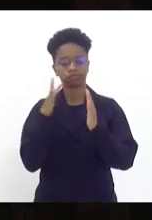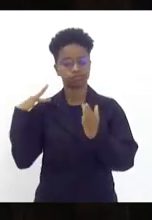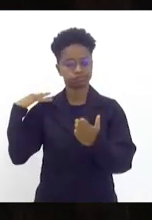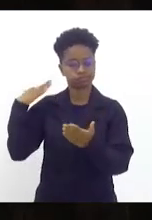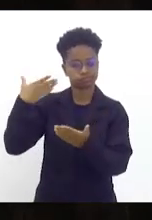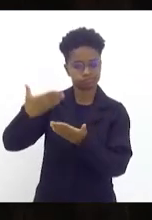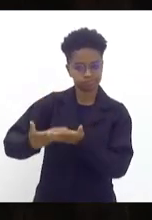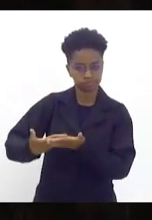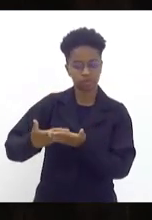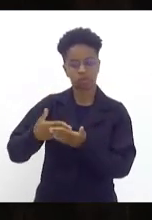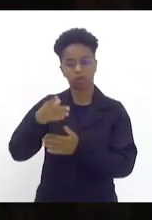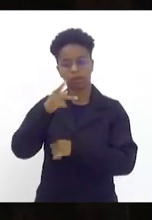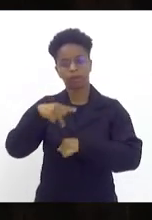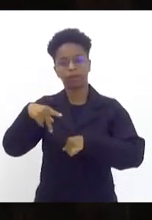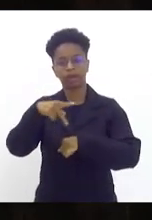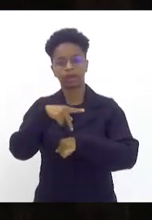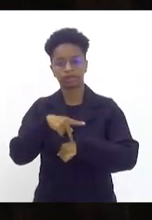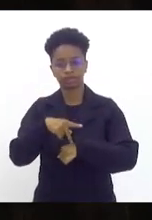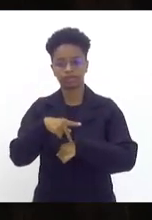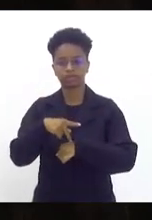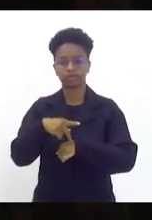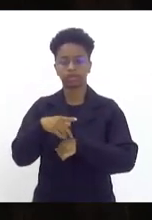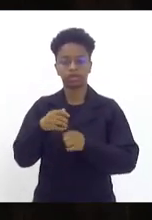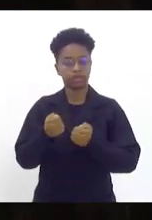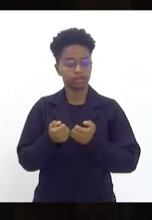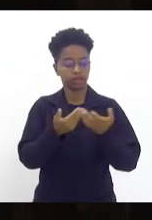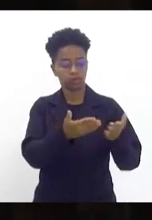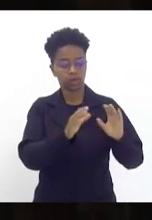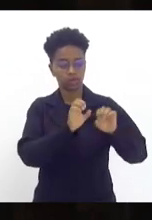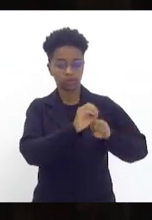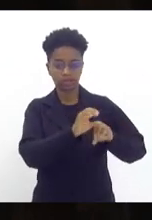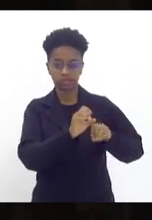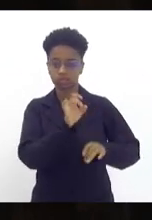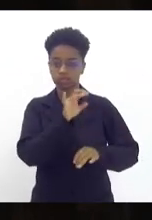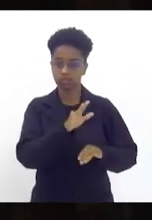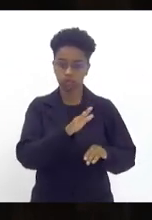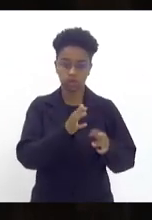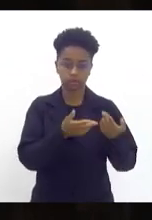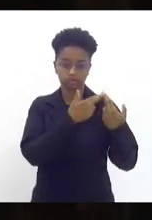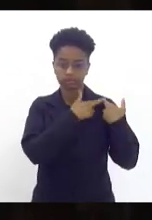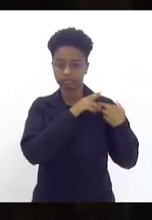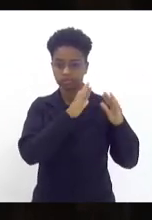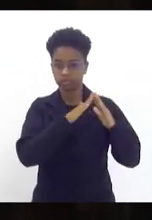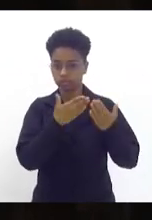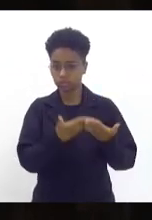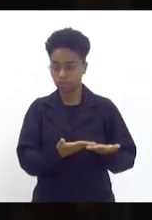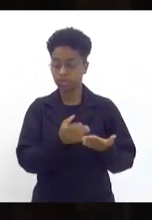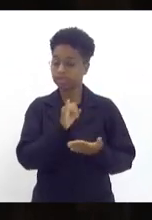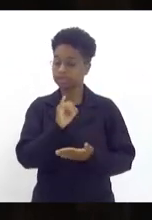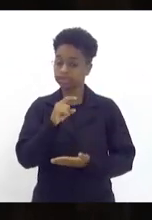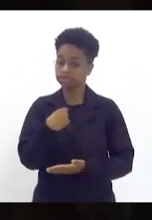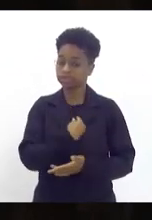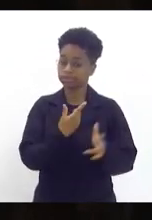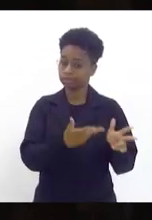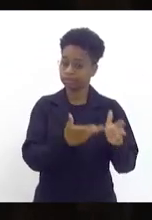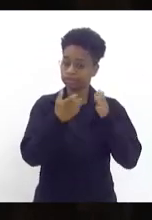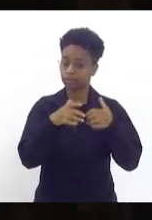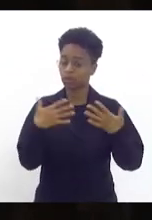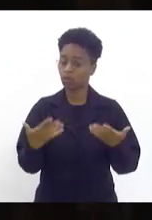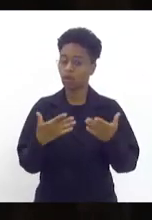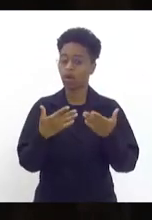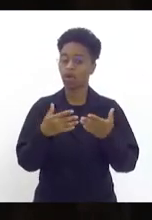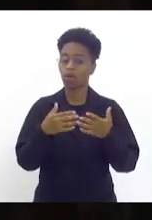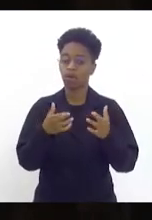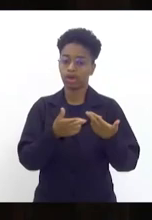país que delegou a escola a educação. Né? Então, se a gente vai nas atribuições da escola em relação à